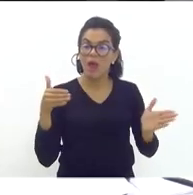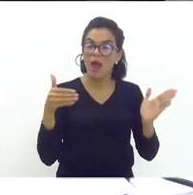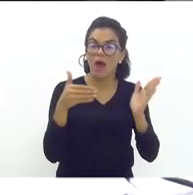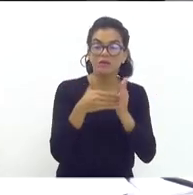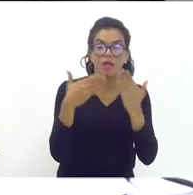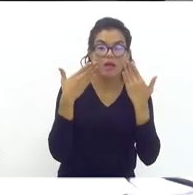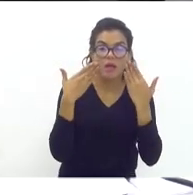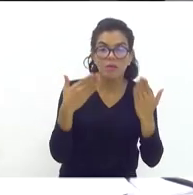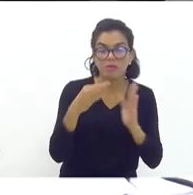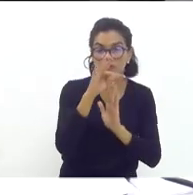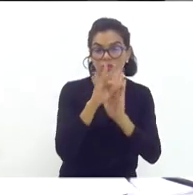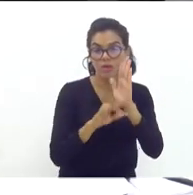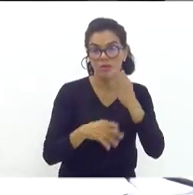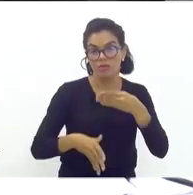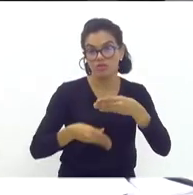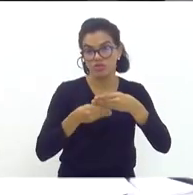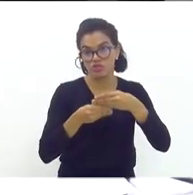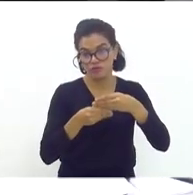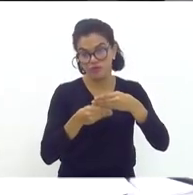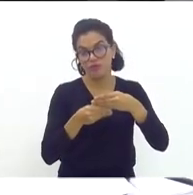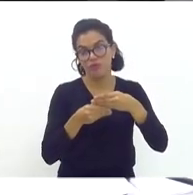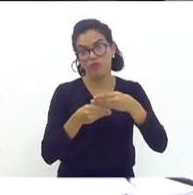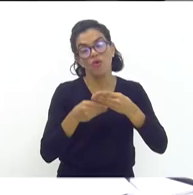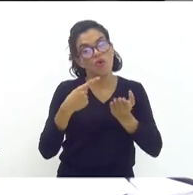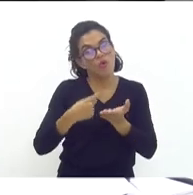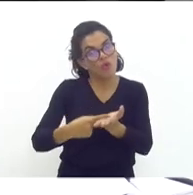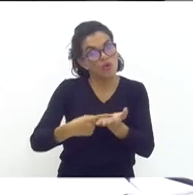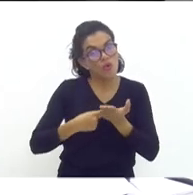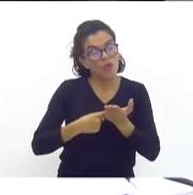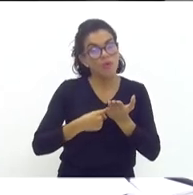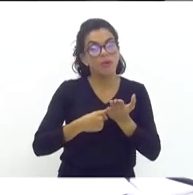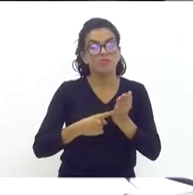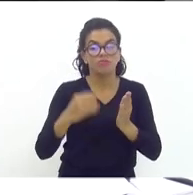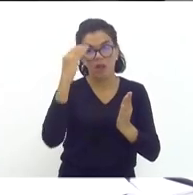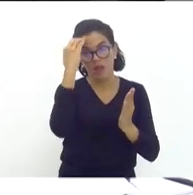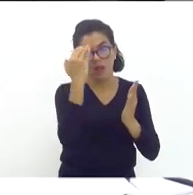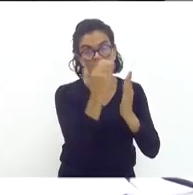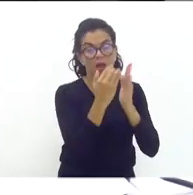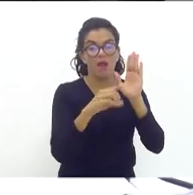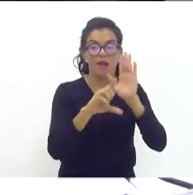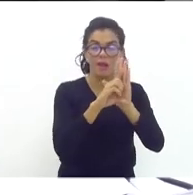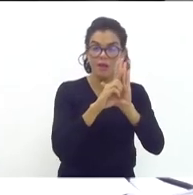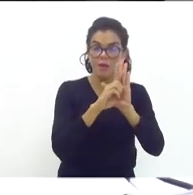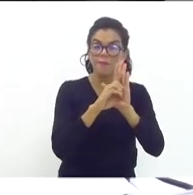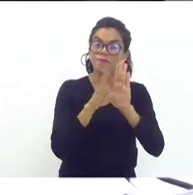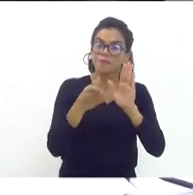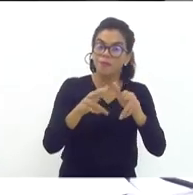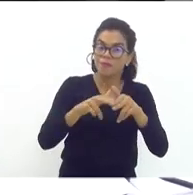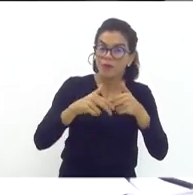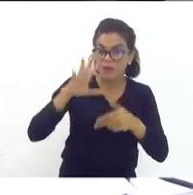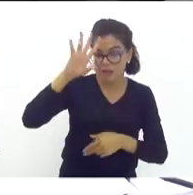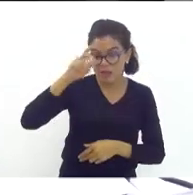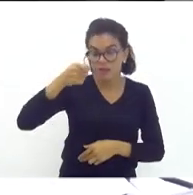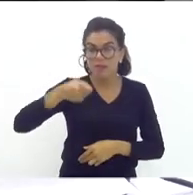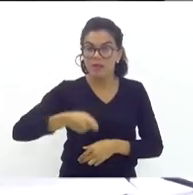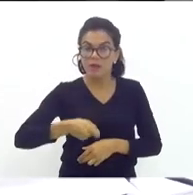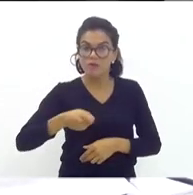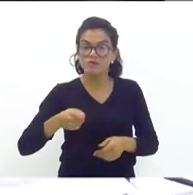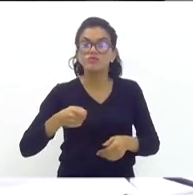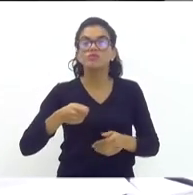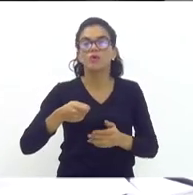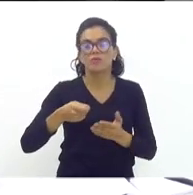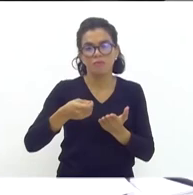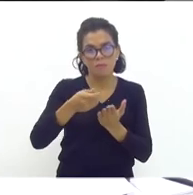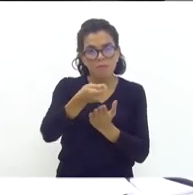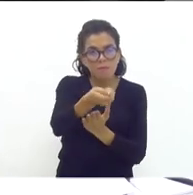a apresentação do termoditivo conforme a legislação vigente E aí diante dessa deliberação concessionária judicializou